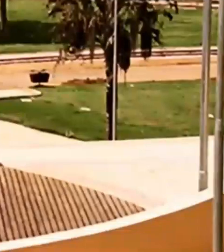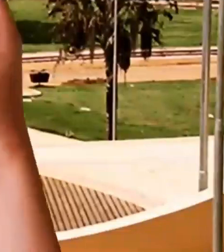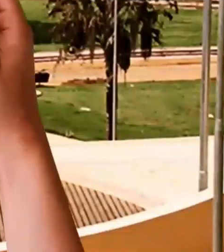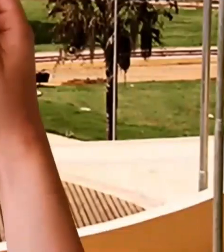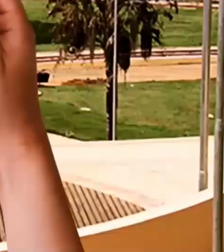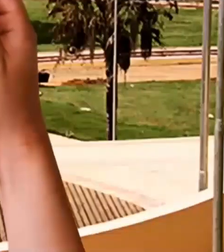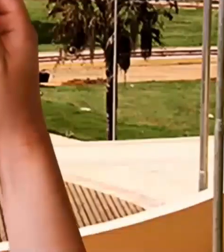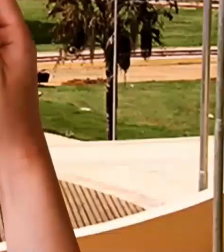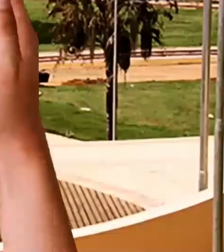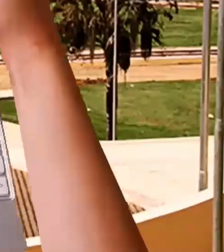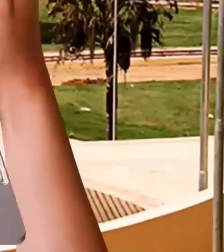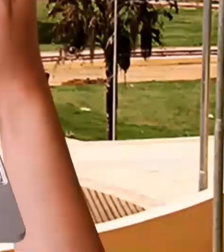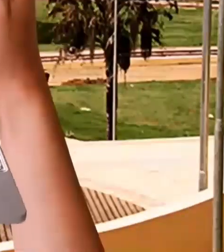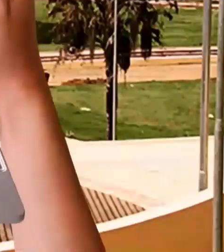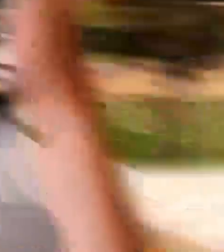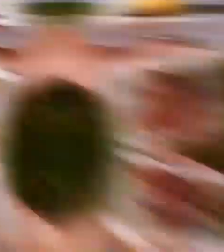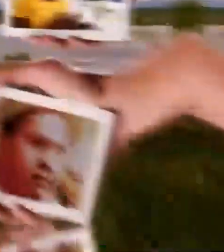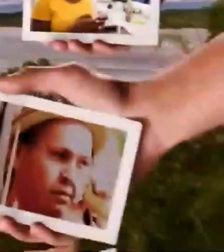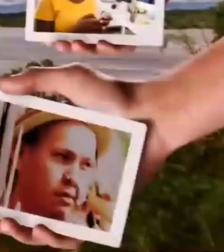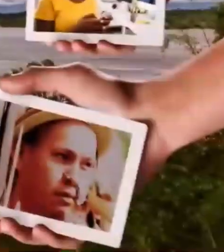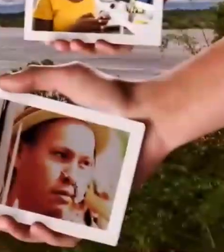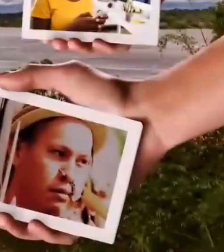E aí